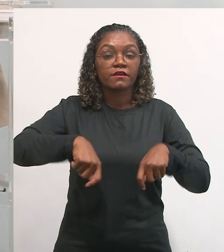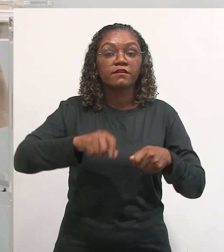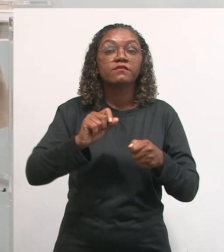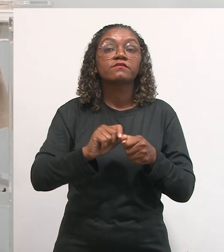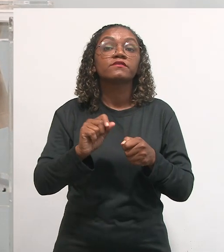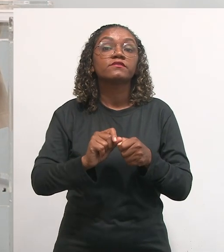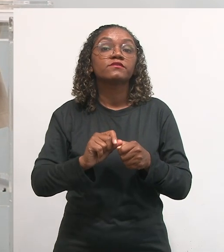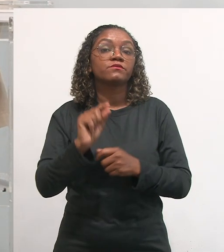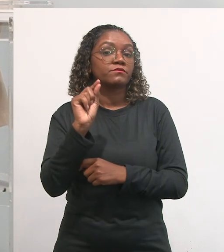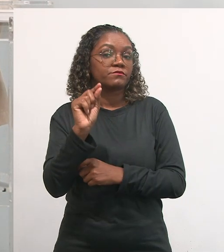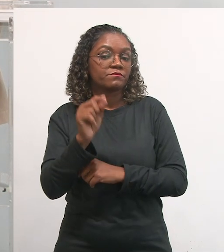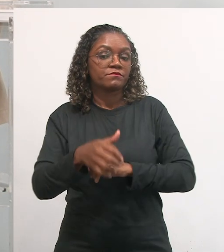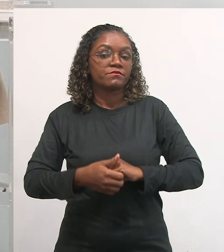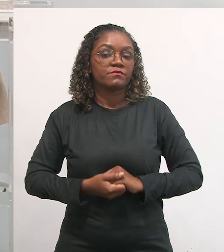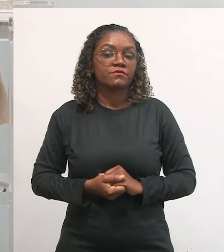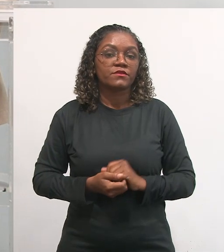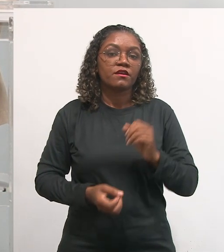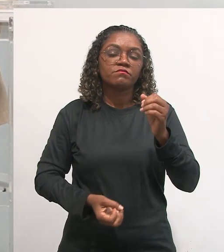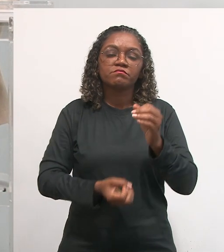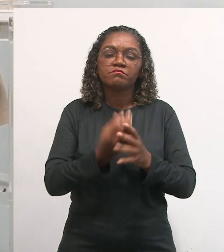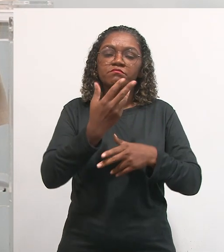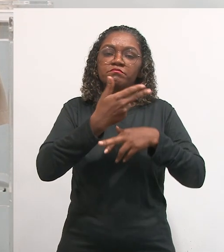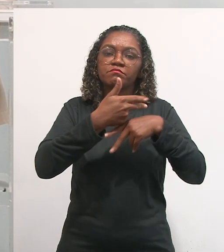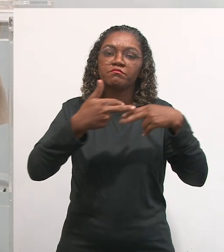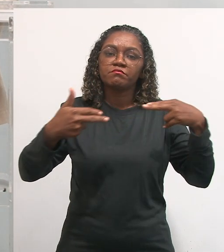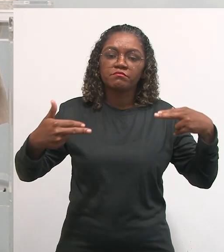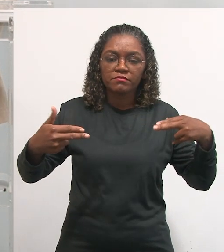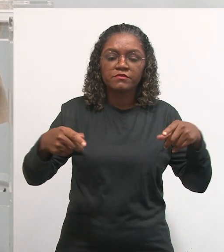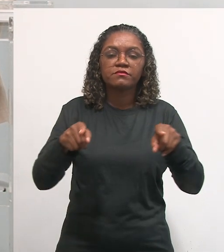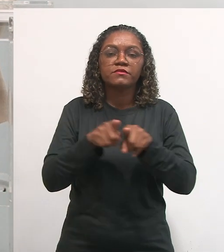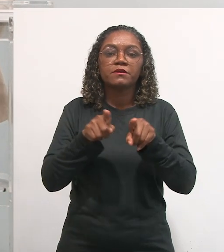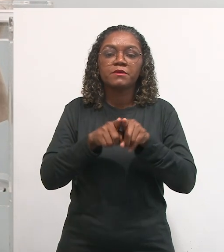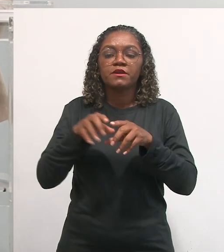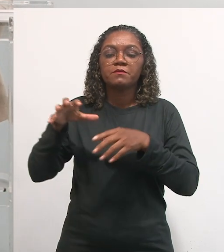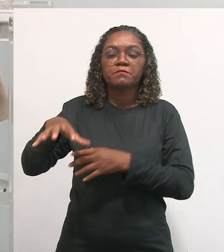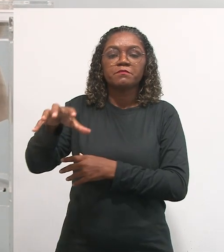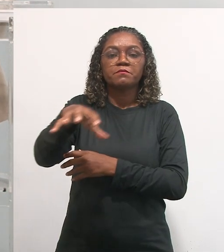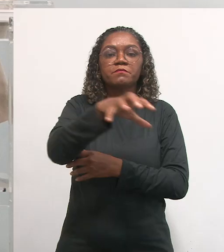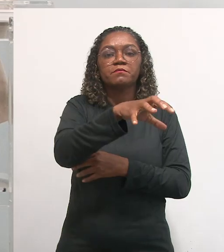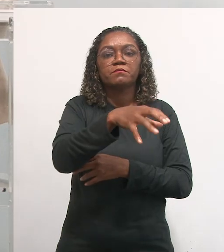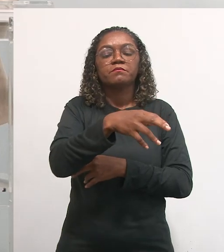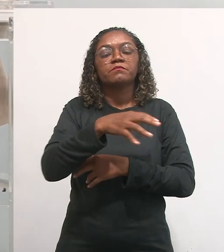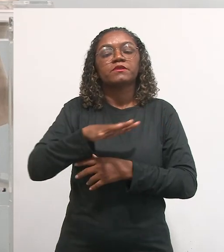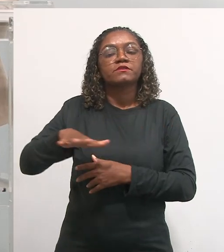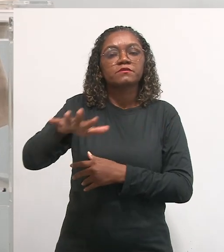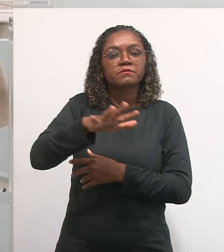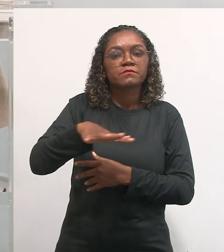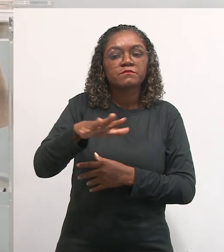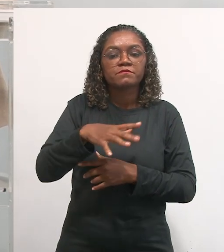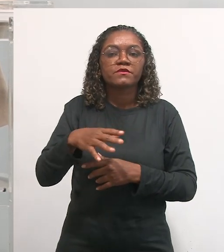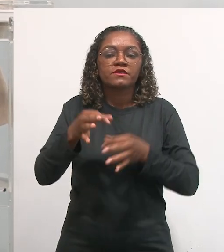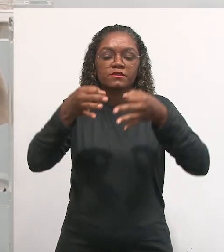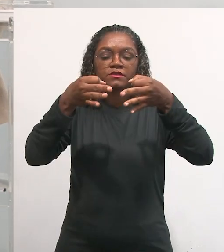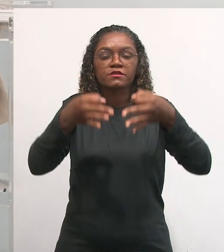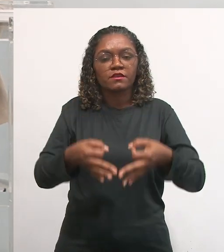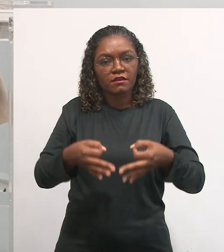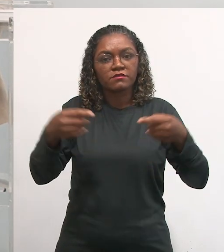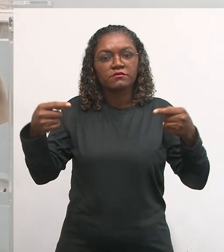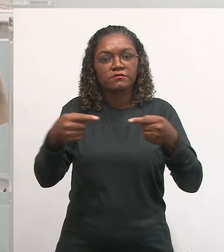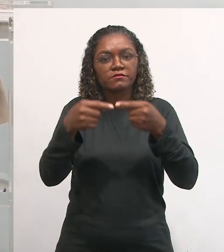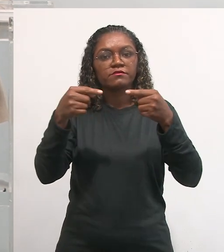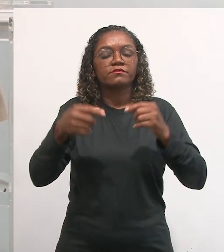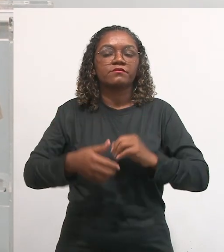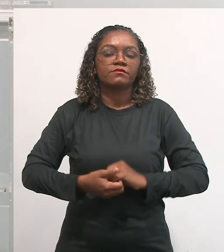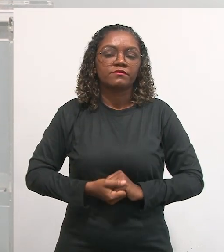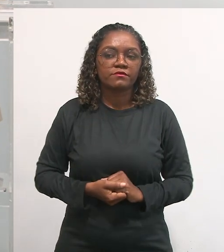fazer eh eh produtos e e e espaços com com tamanhos apropriados